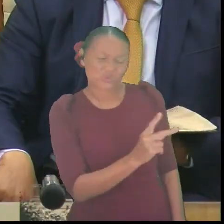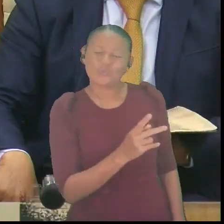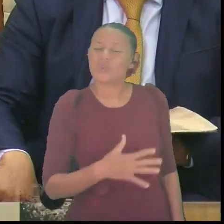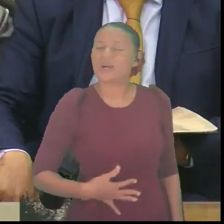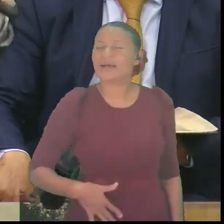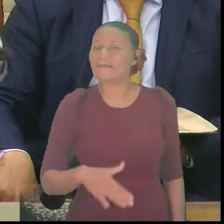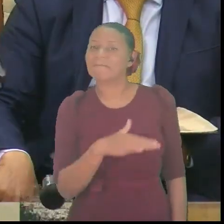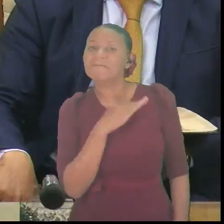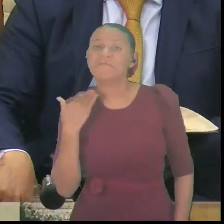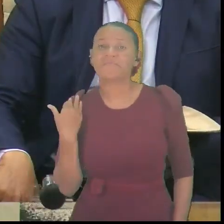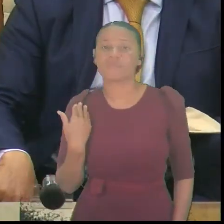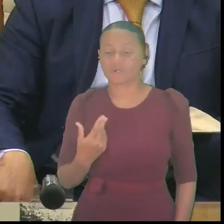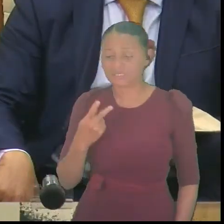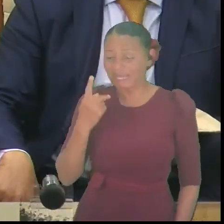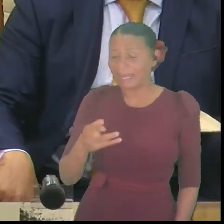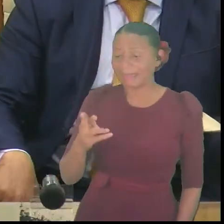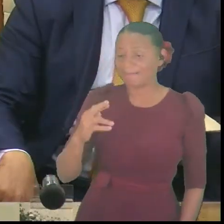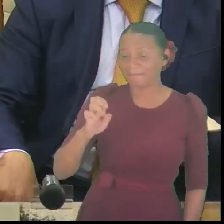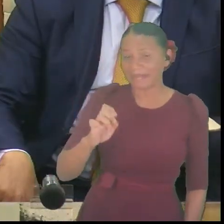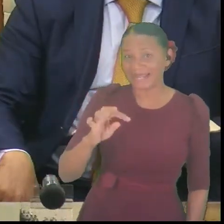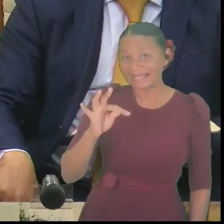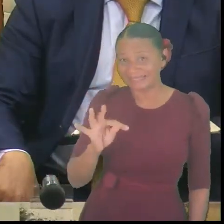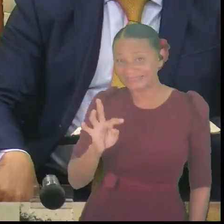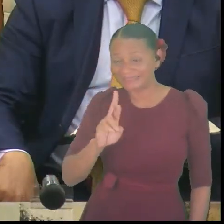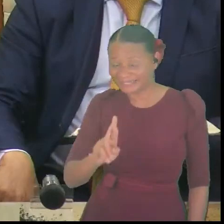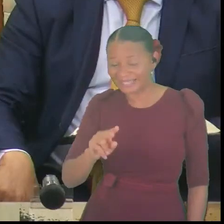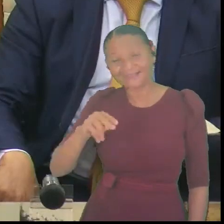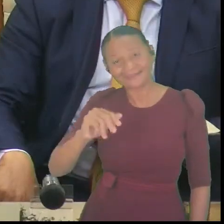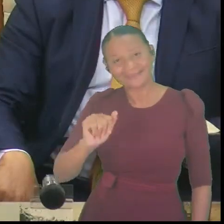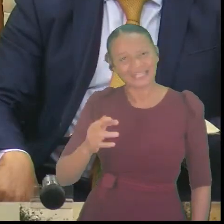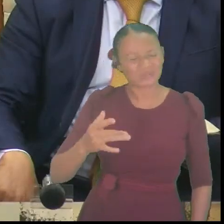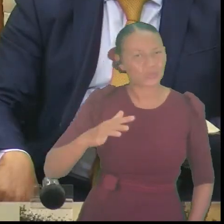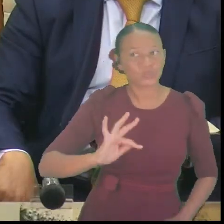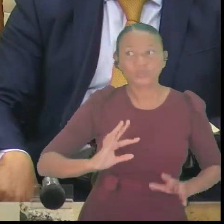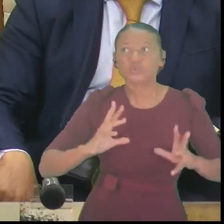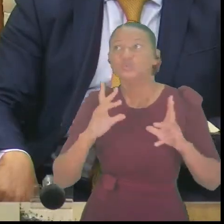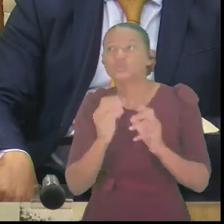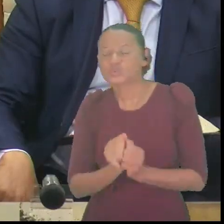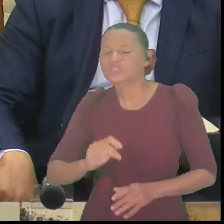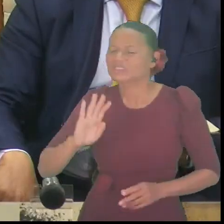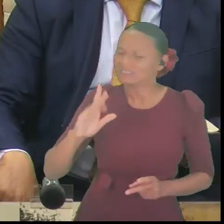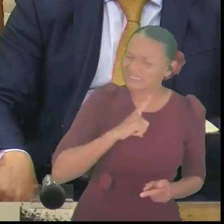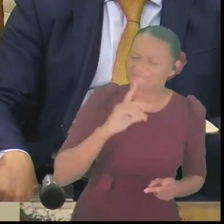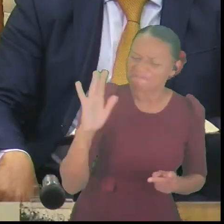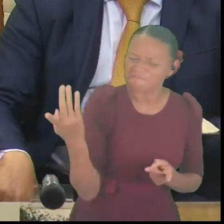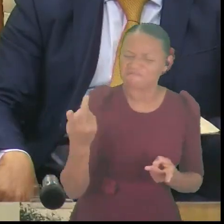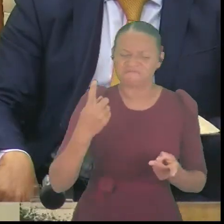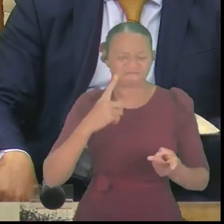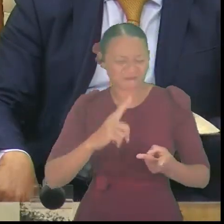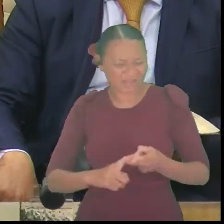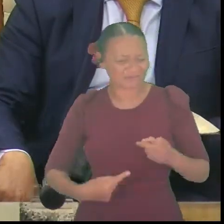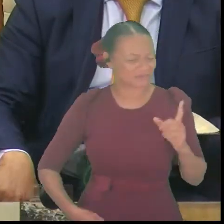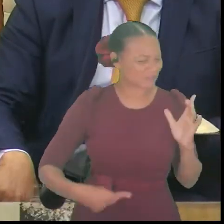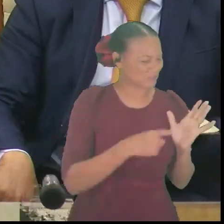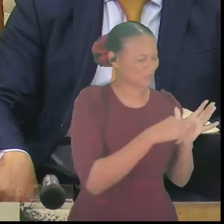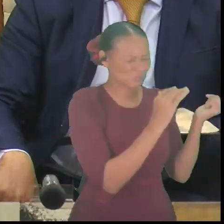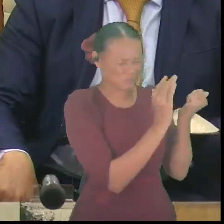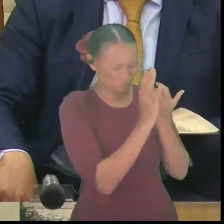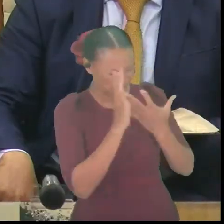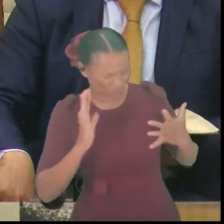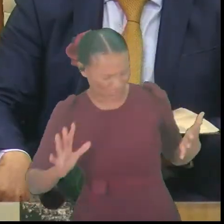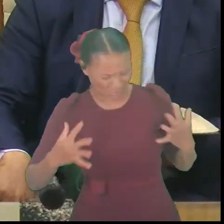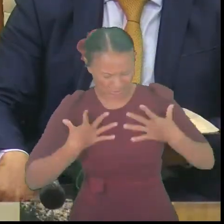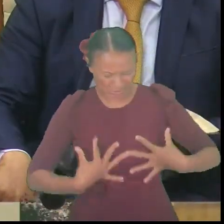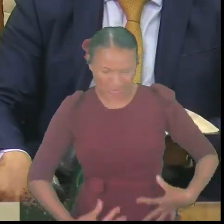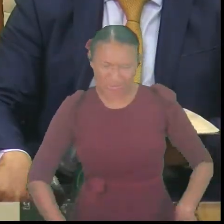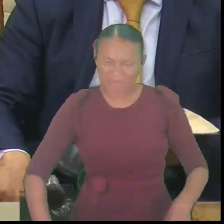preternatural, porque tudo que está acontecendo, desde a traição, desde a crucificação, desde suas vestes serem divididas, rasgadas, desde o